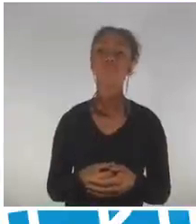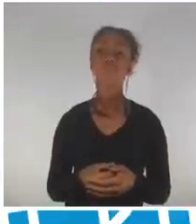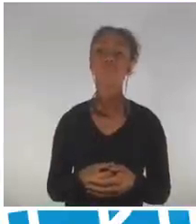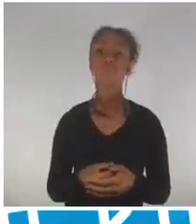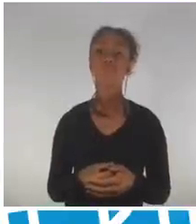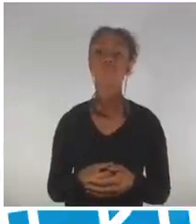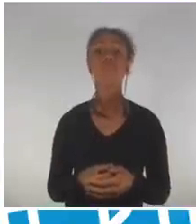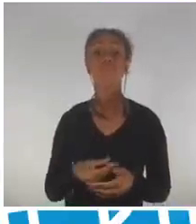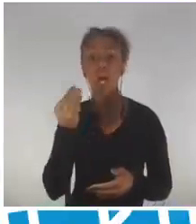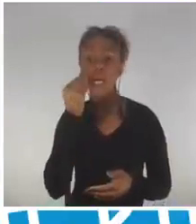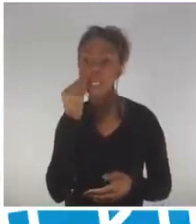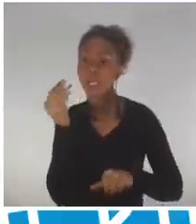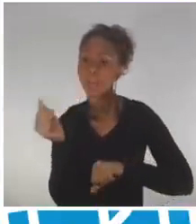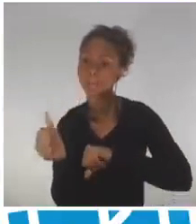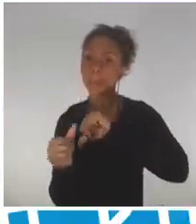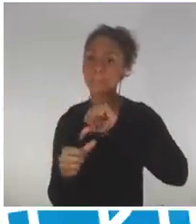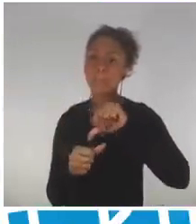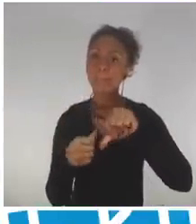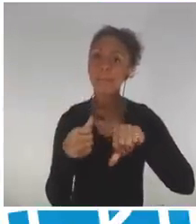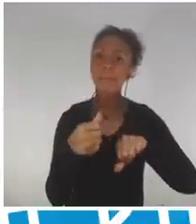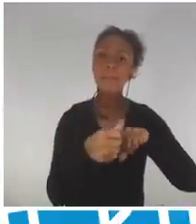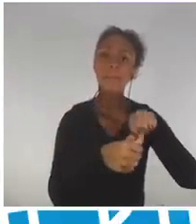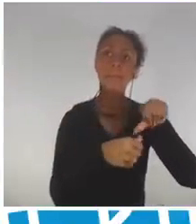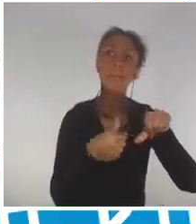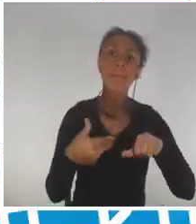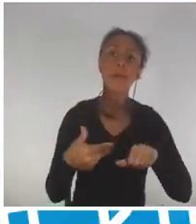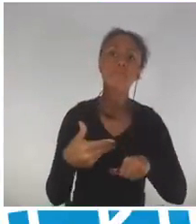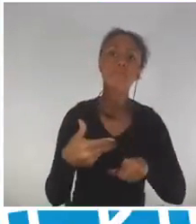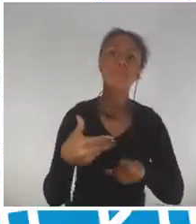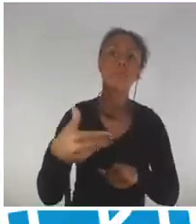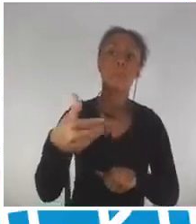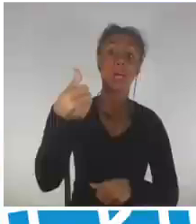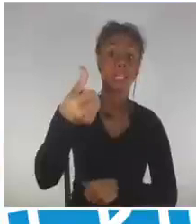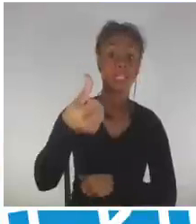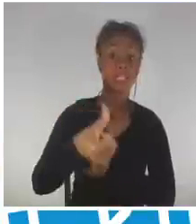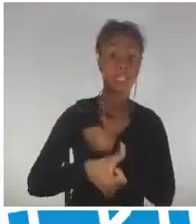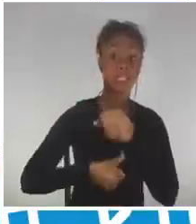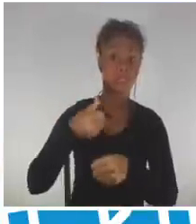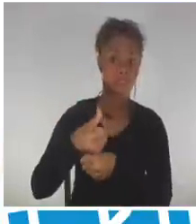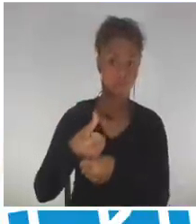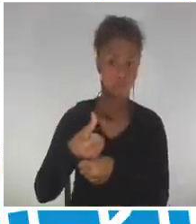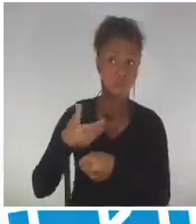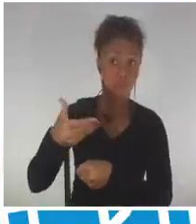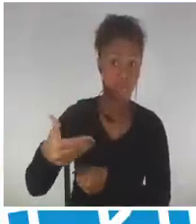essas modificações ao longo dos próximos 6 anos. Bom,